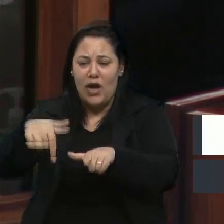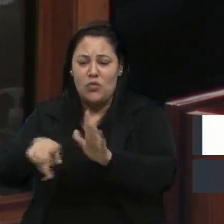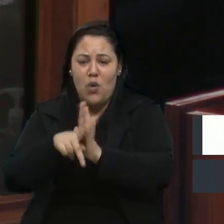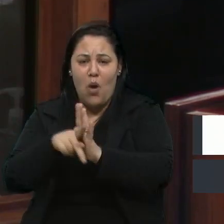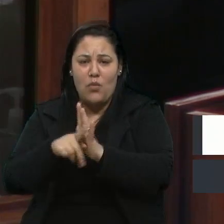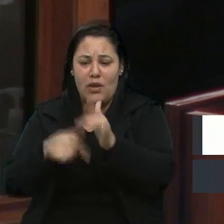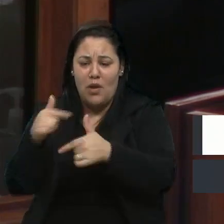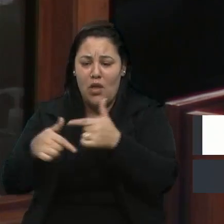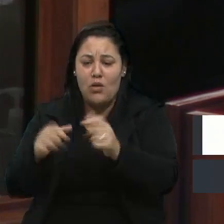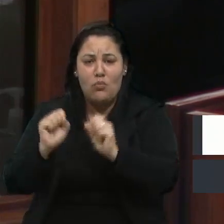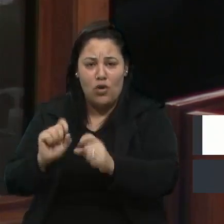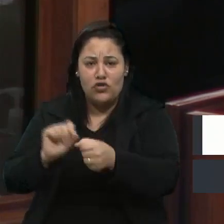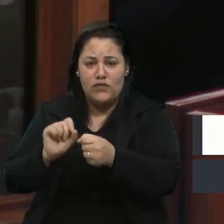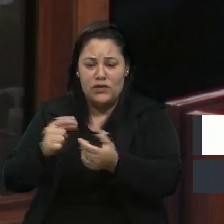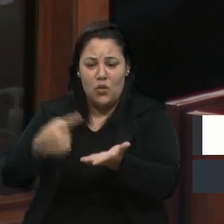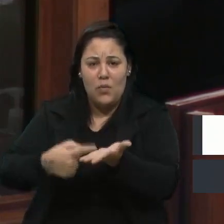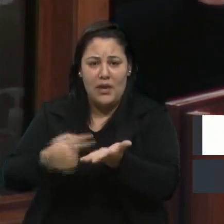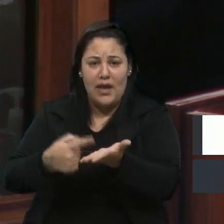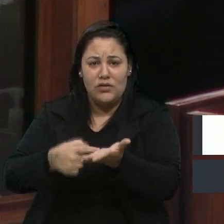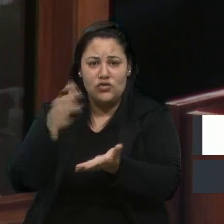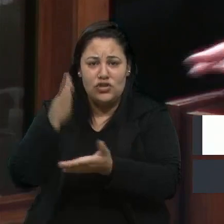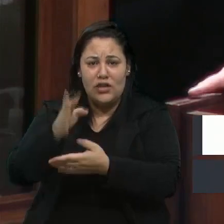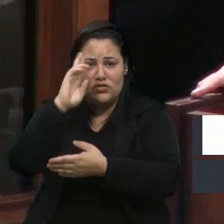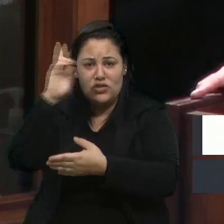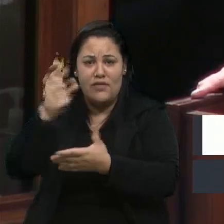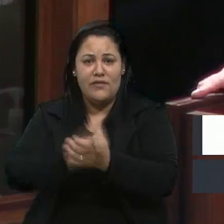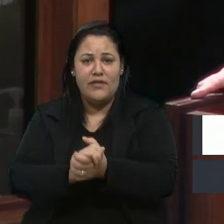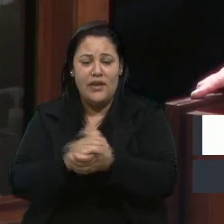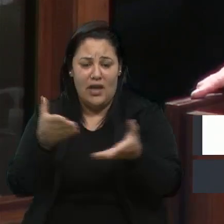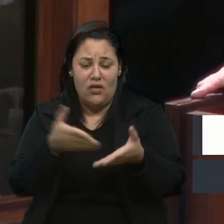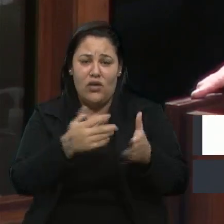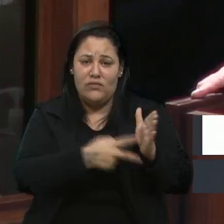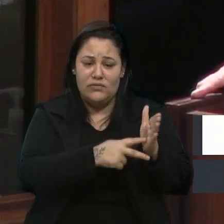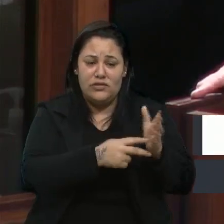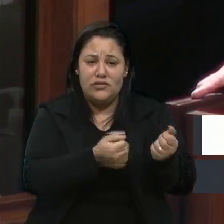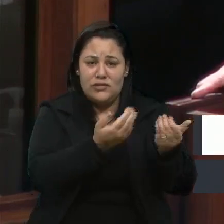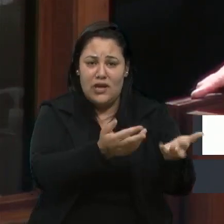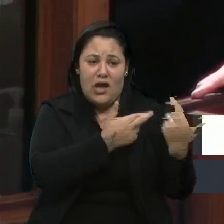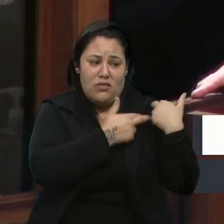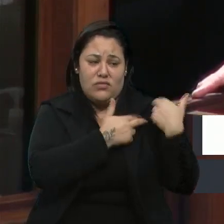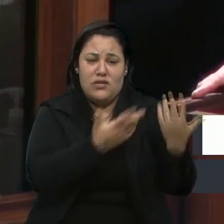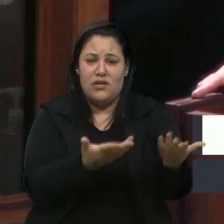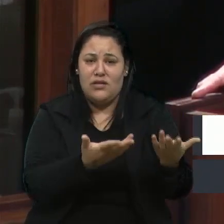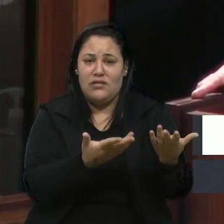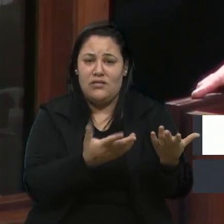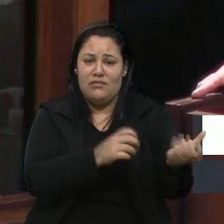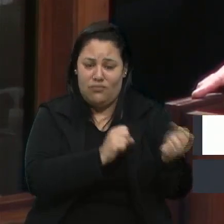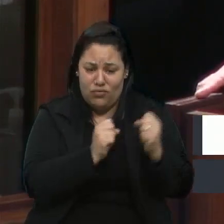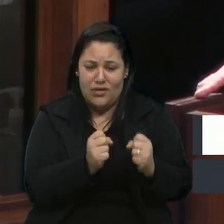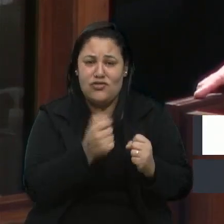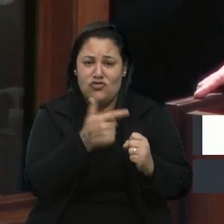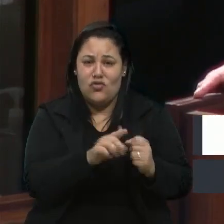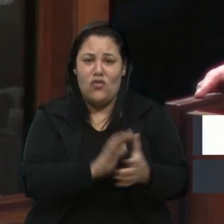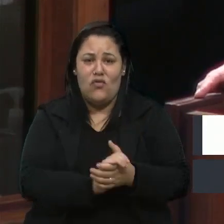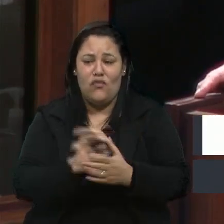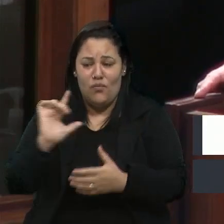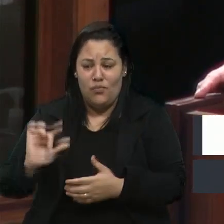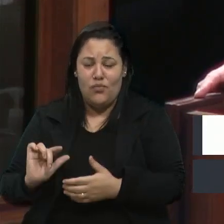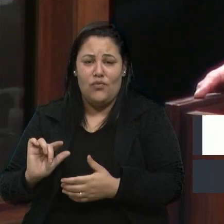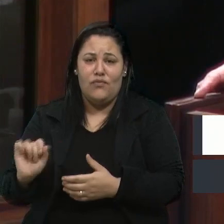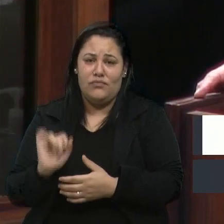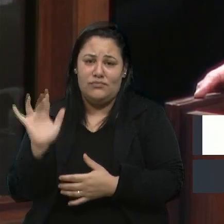seu empregador, vão entregar agora para o sindicato novamente. Então, mais poder para o sindicato, menos poder para o